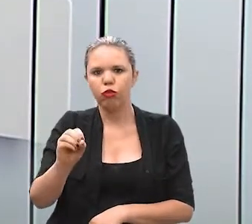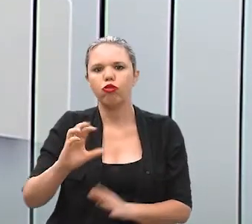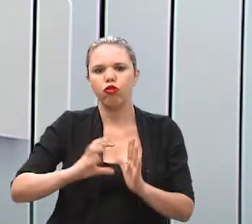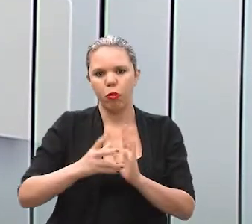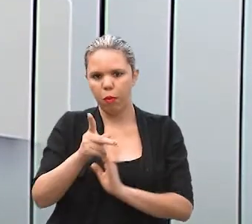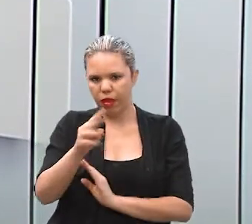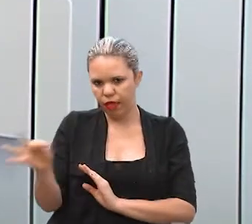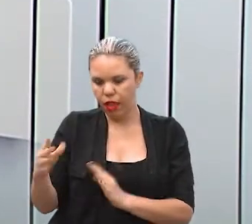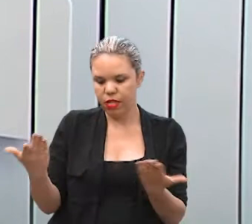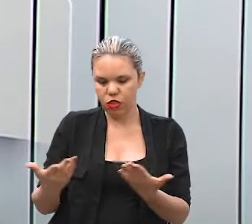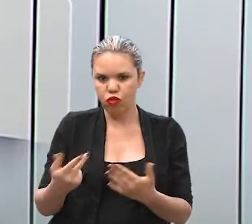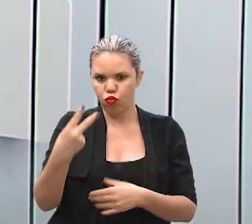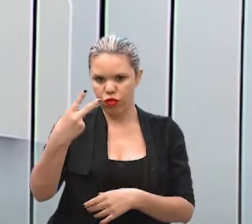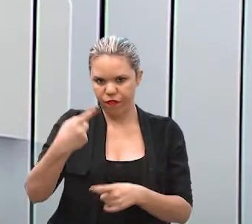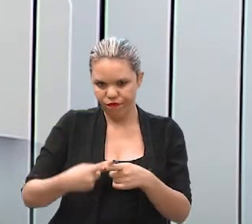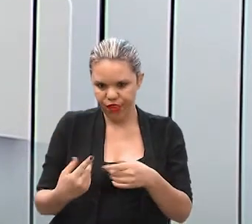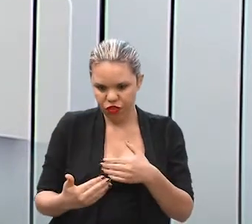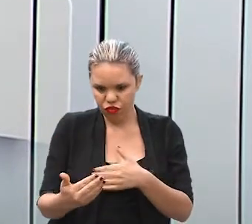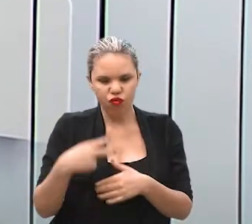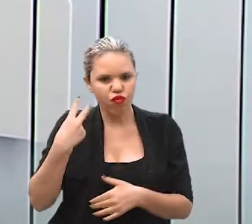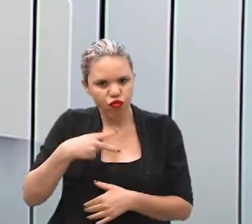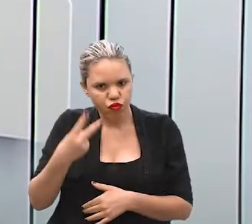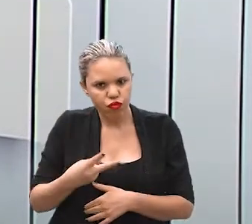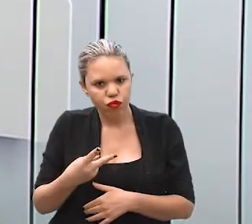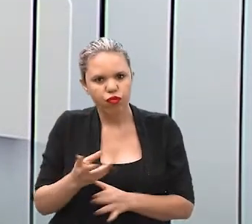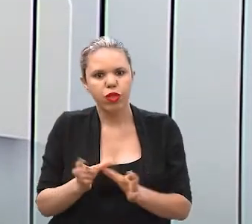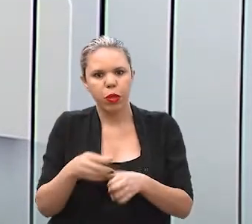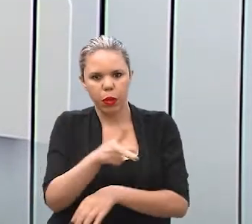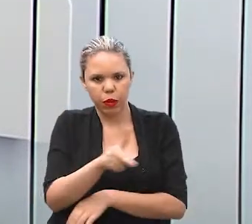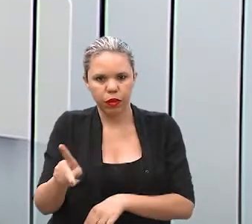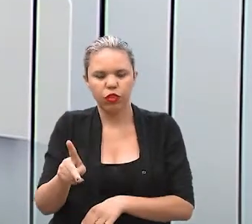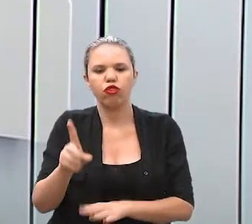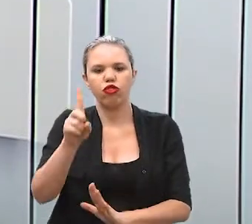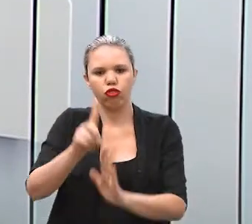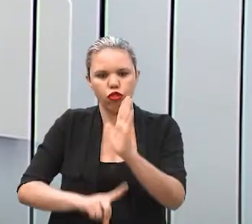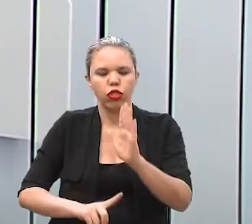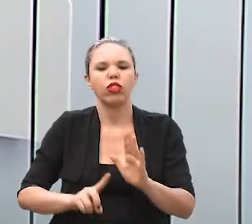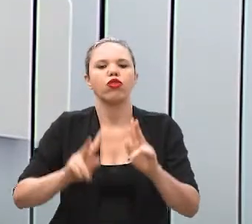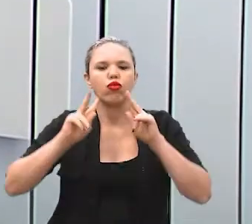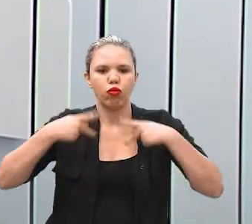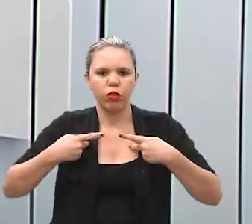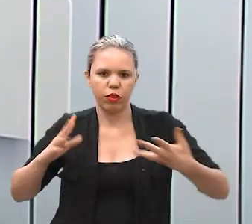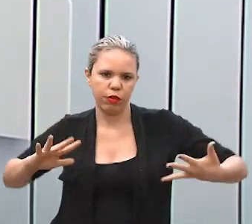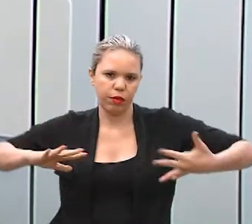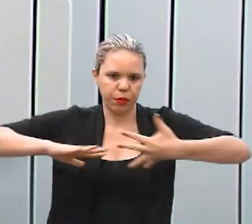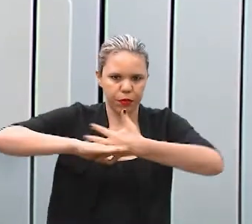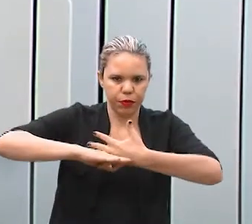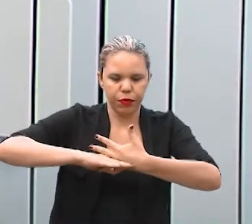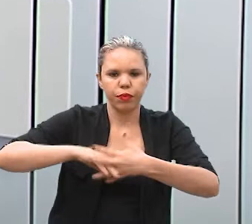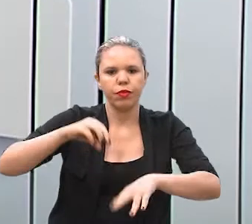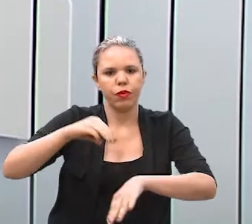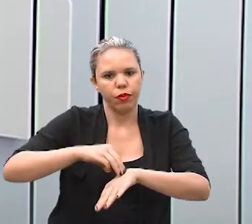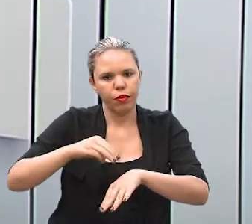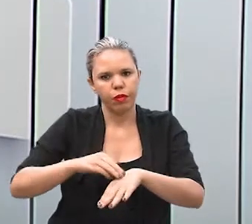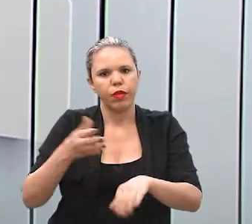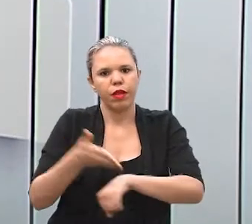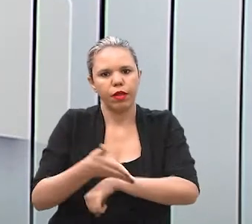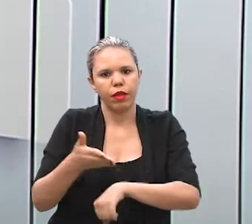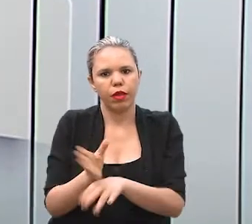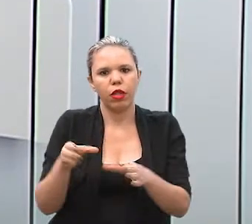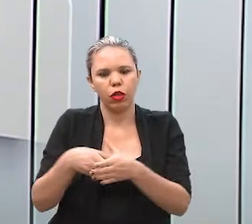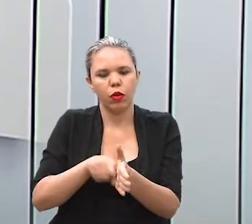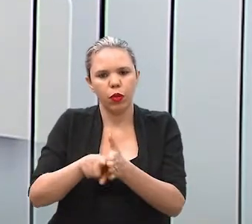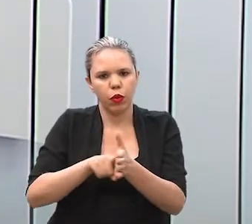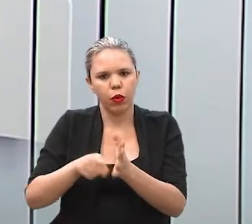o presidente da Comissão de Defesa dos Direitos Humanos e Cidadania, membro da Comissão Especial de Estudos da